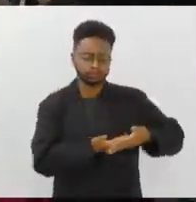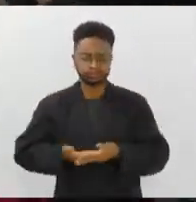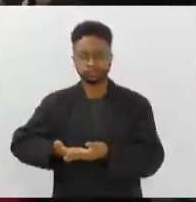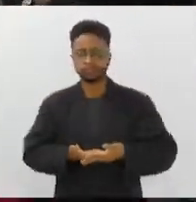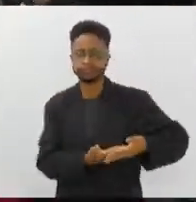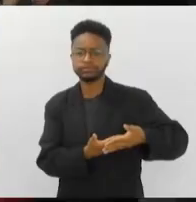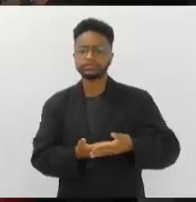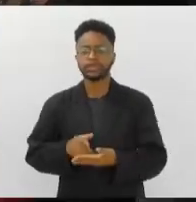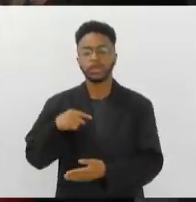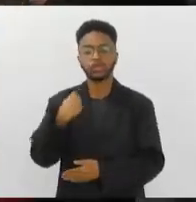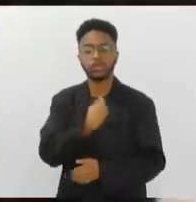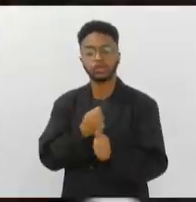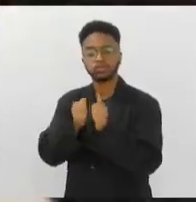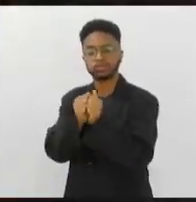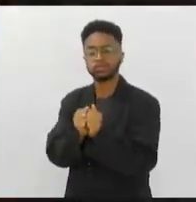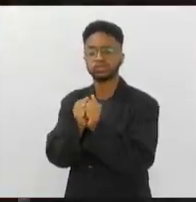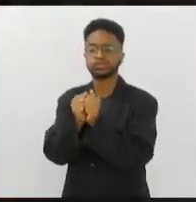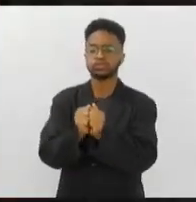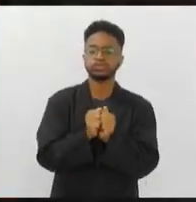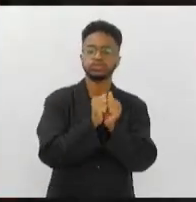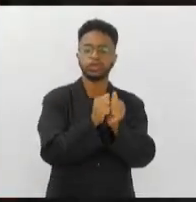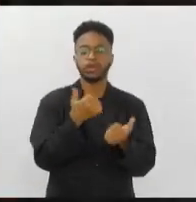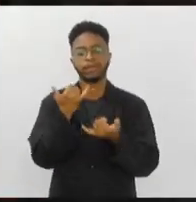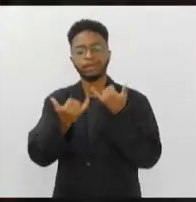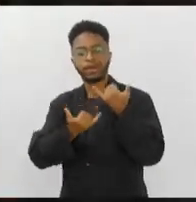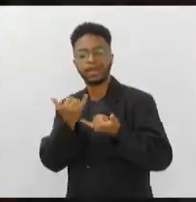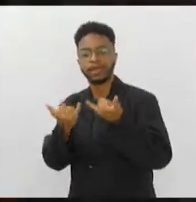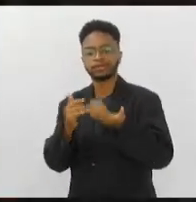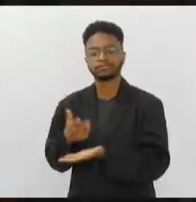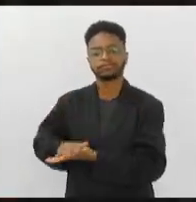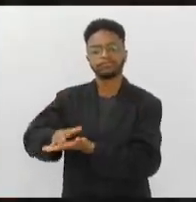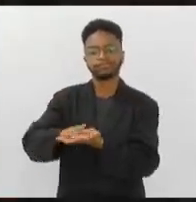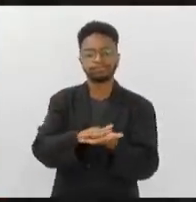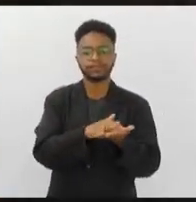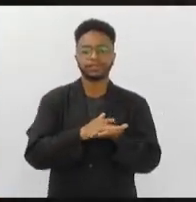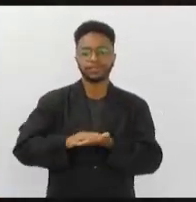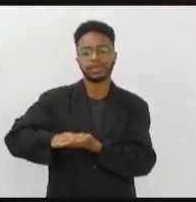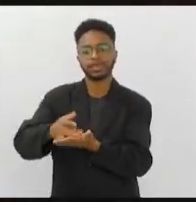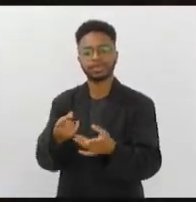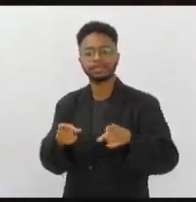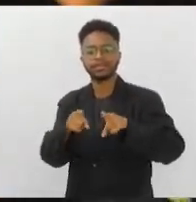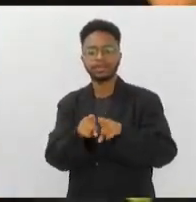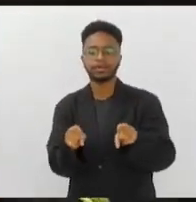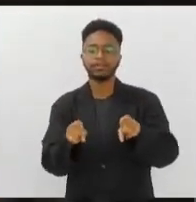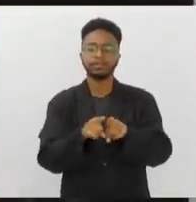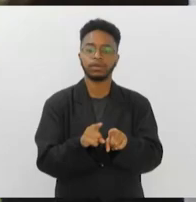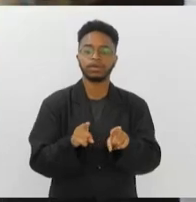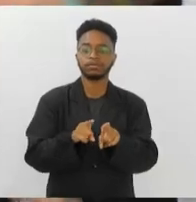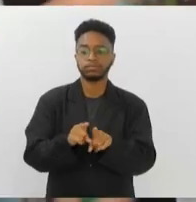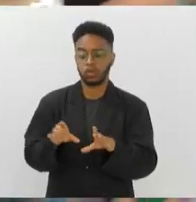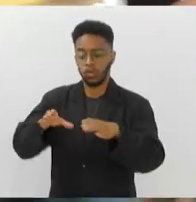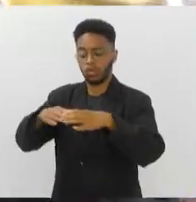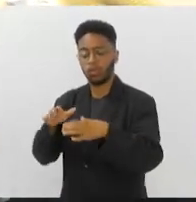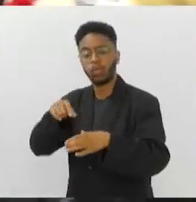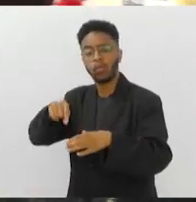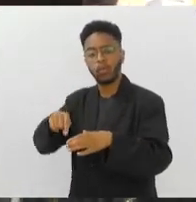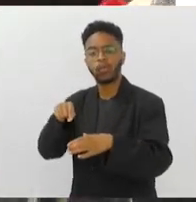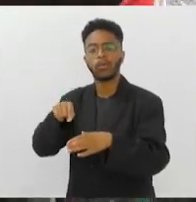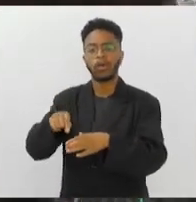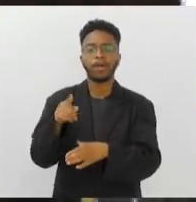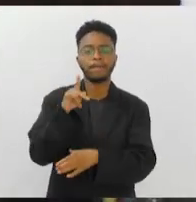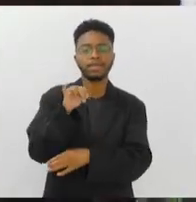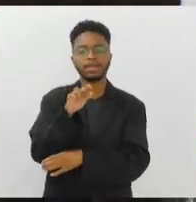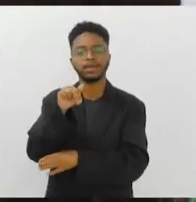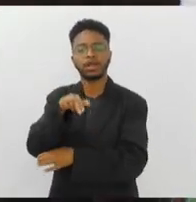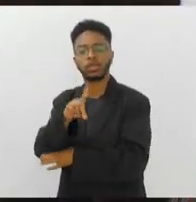vamos todos juntos brincar e sambar também. Mas esse é o bloco da